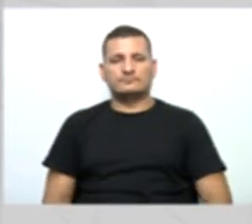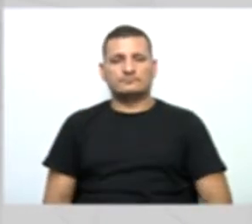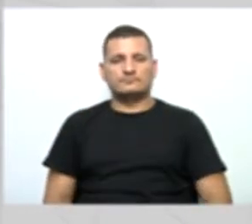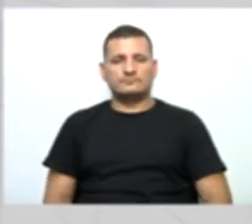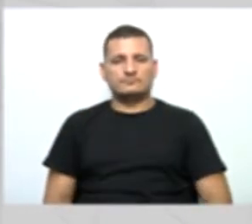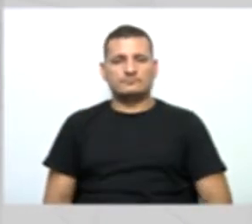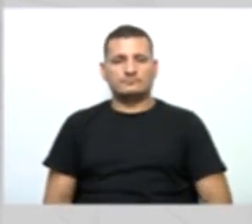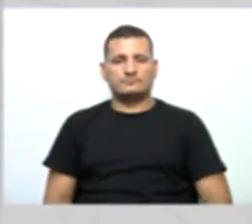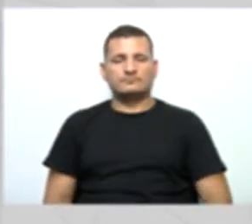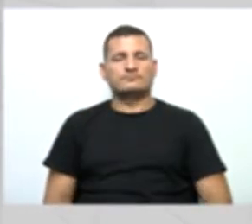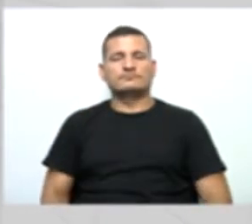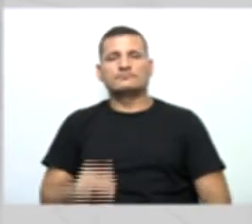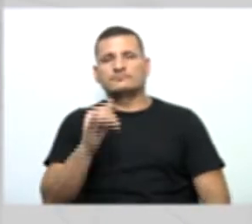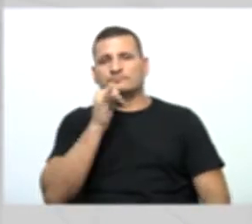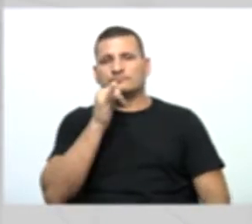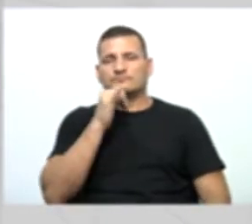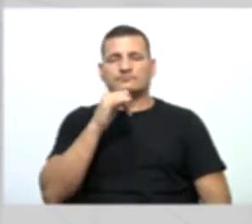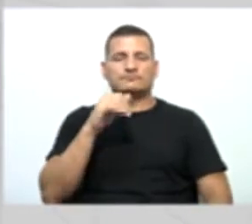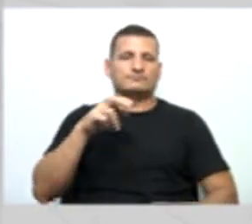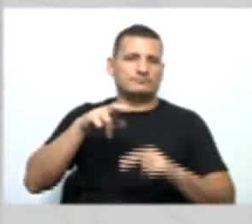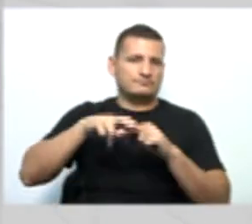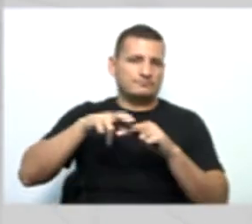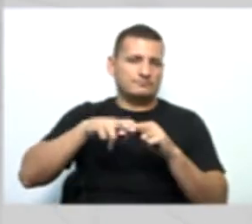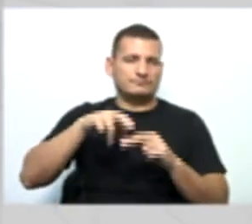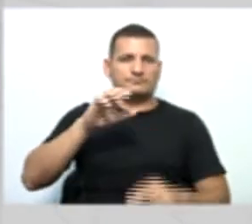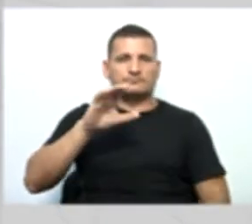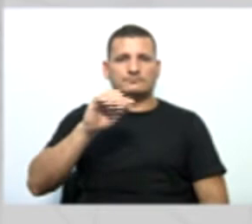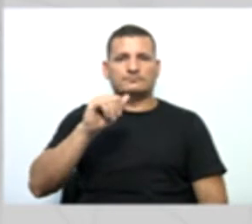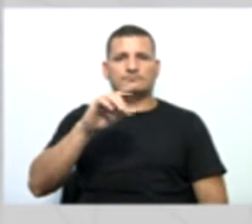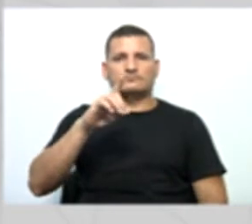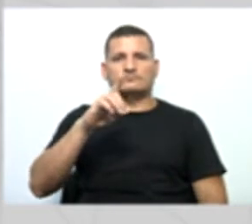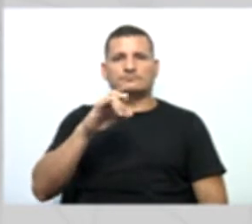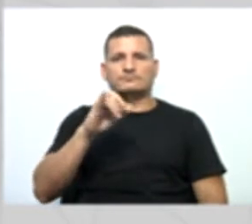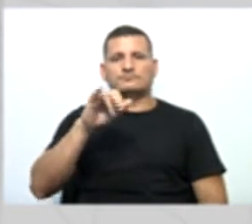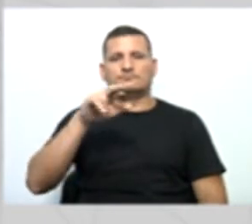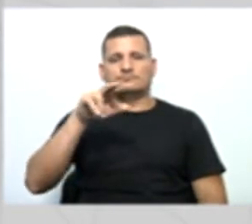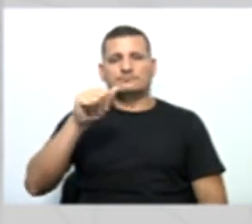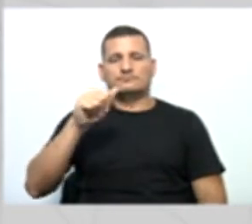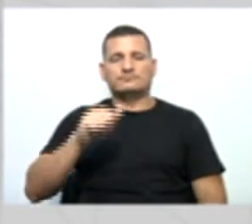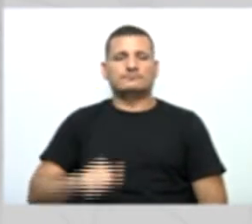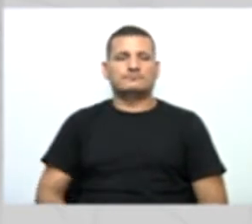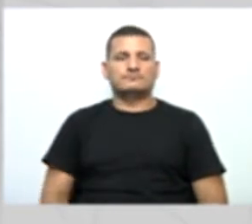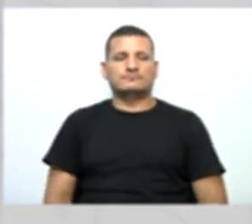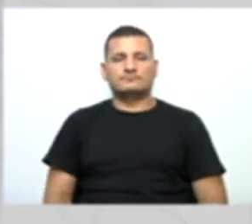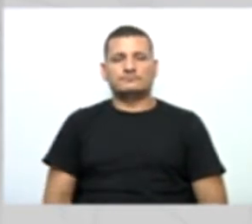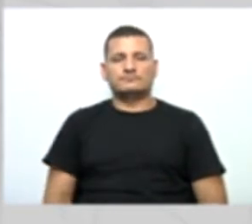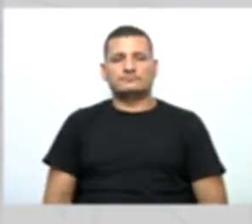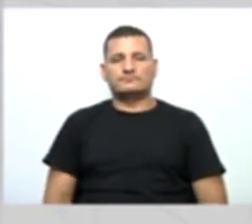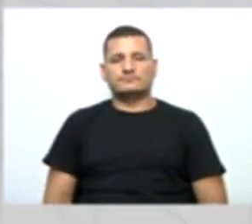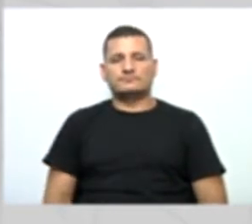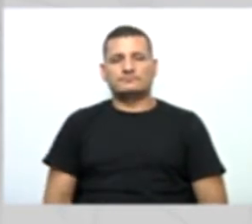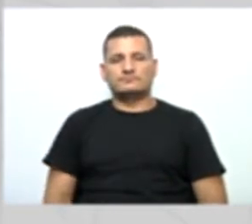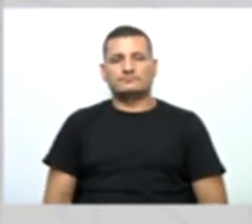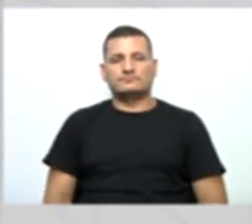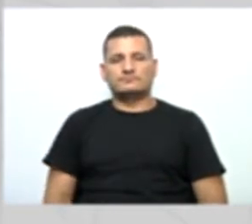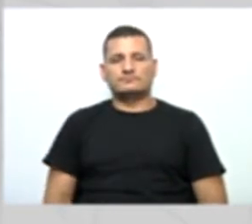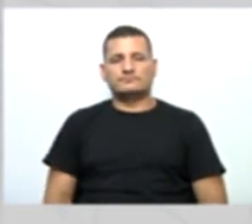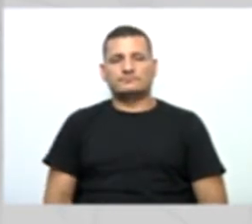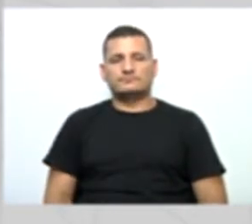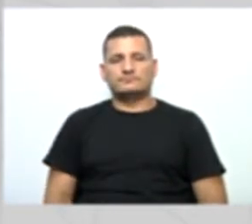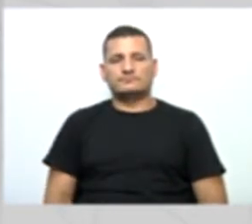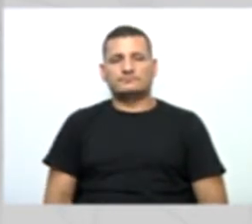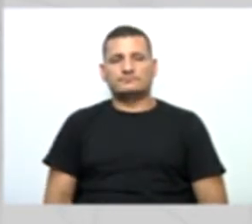o exemplo cadeira que nós criamos anteriormente aqui, que nós citamos anteriormente. Então o nome da minha classe vai